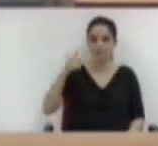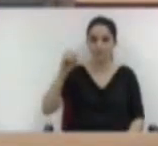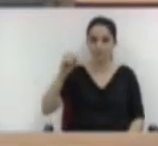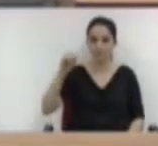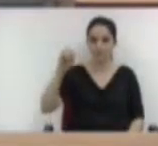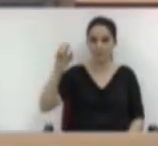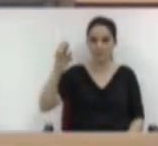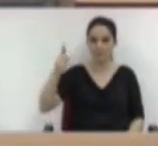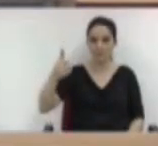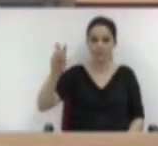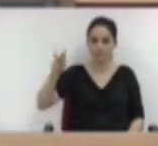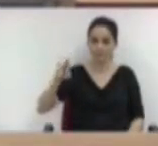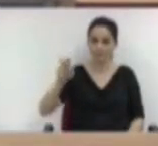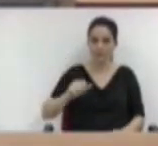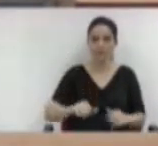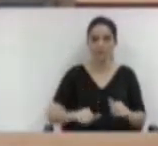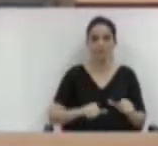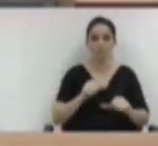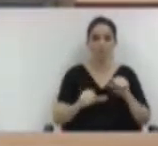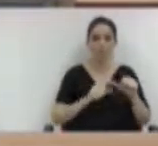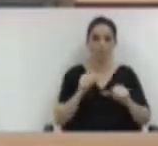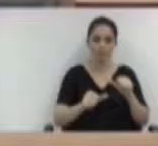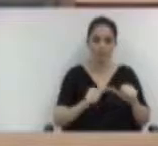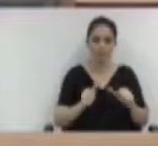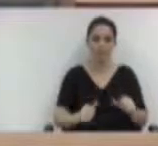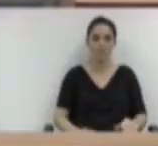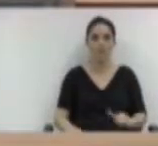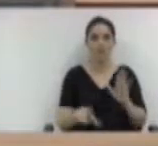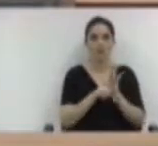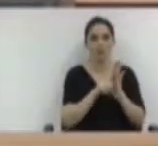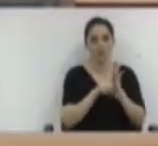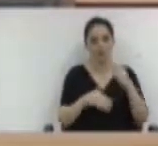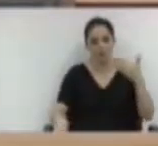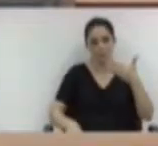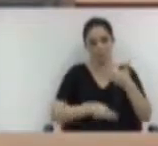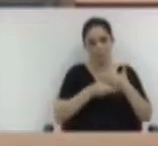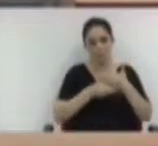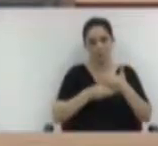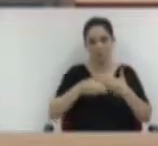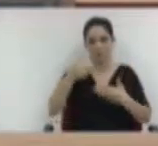19/2015, que altera dispositivos da lei complementar número